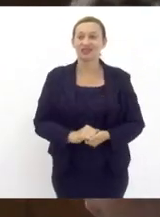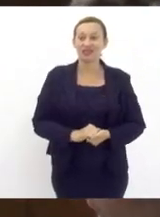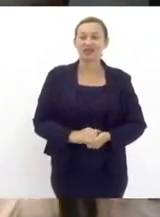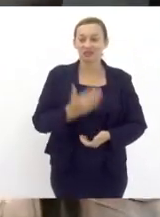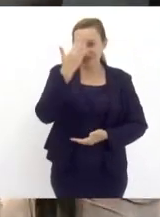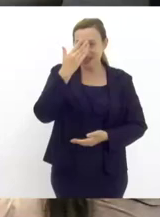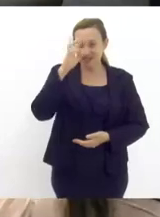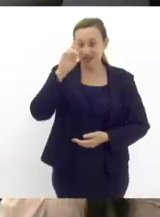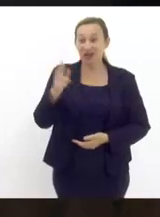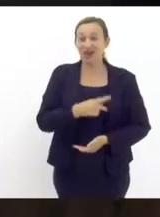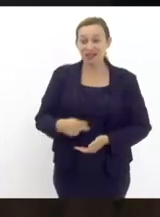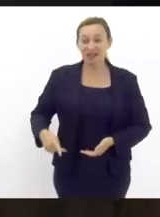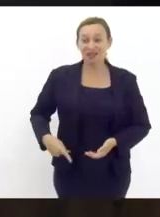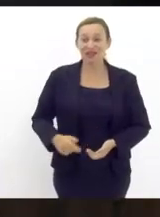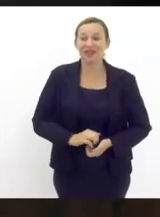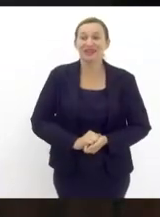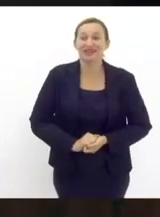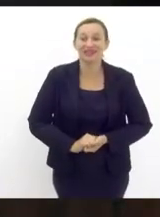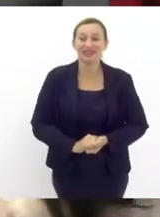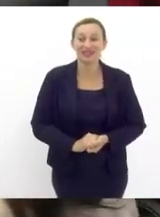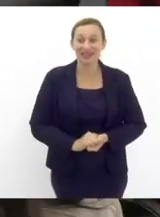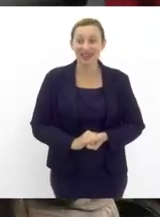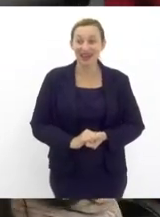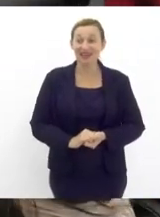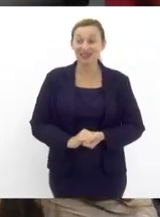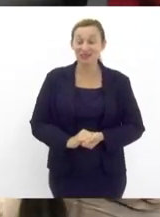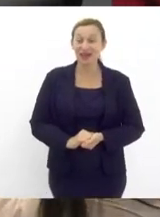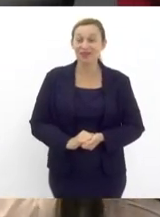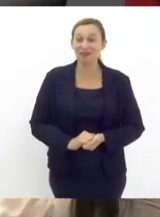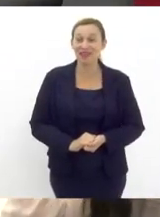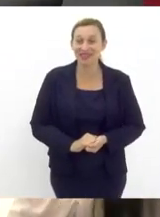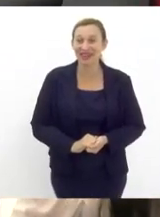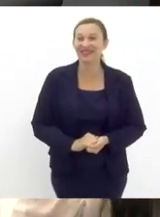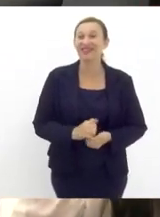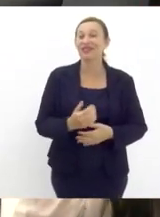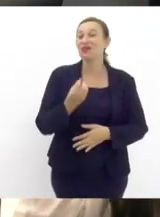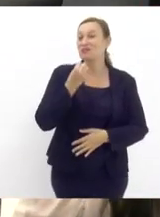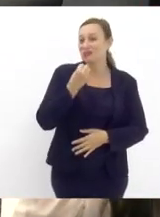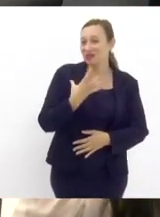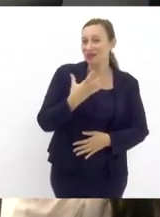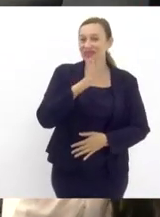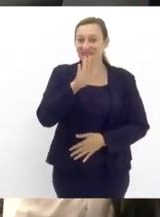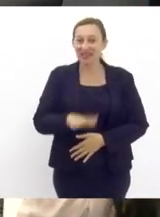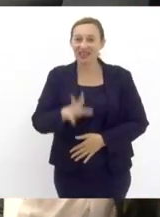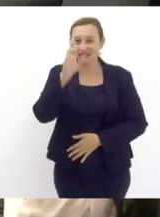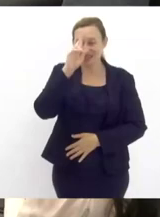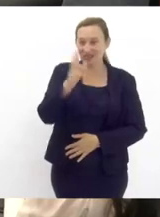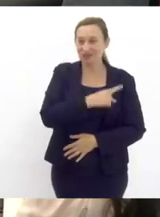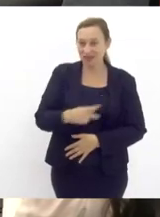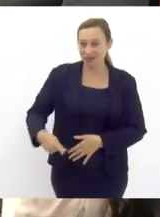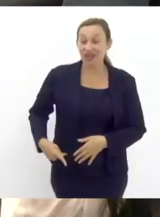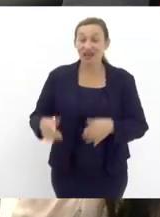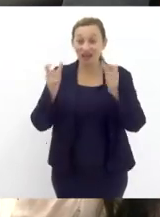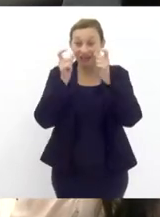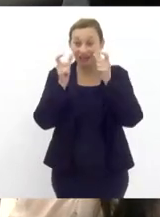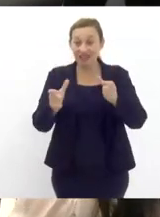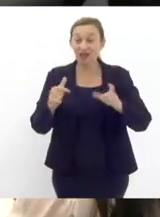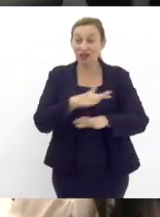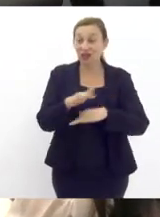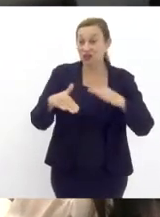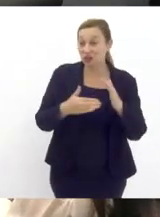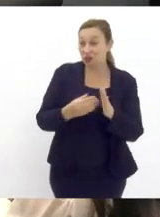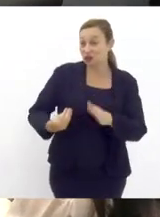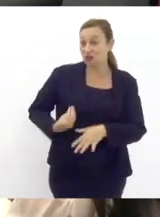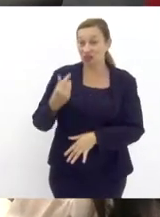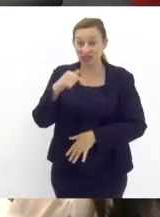Presidente Deputado Anderson Moraes senhora Presidente boa tarde gostaria de chamar atenção a todos os presentes